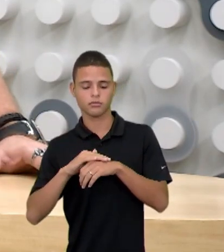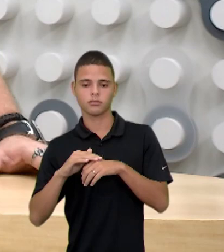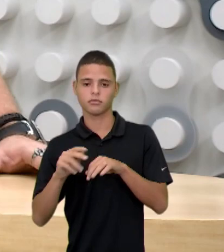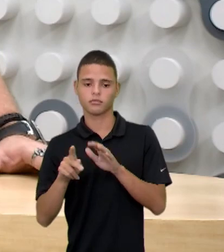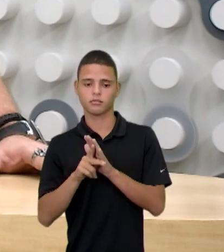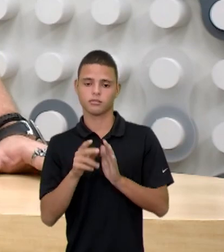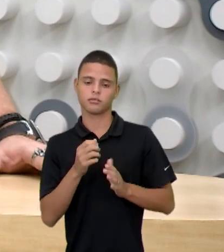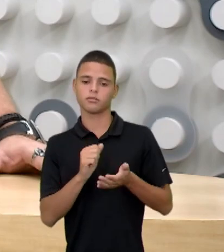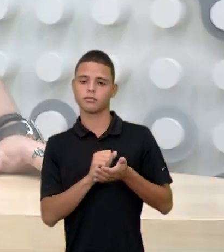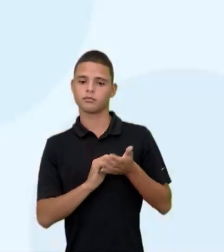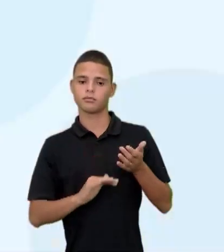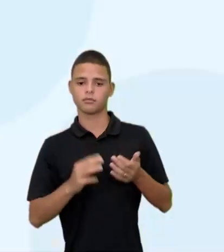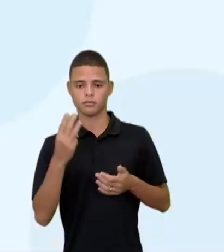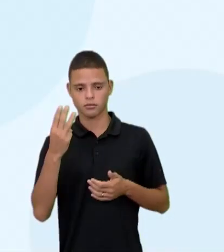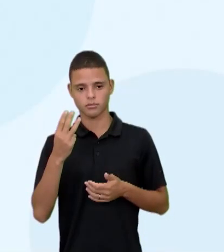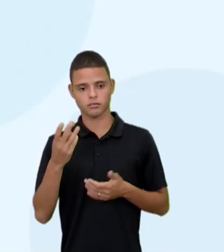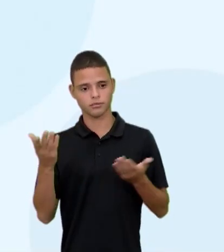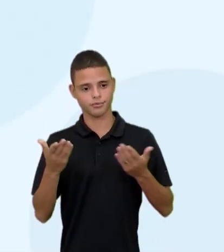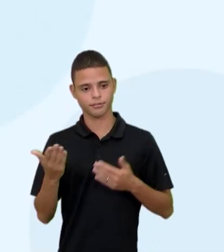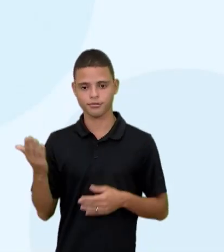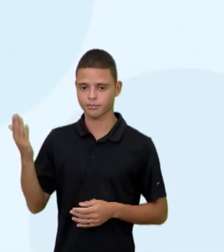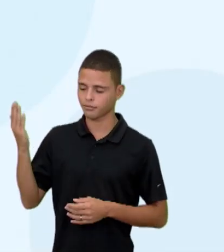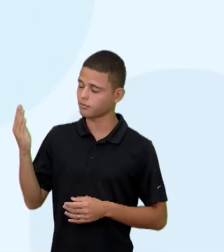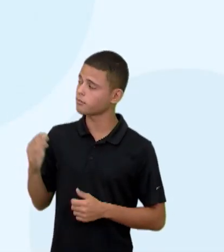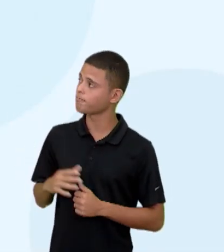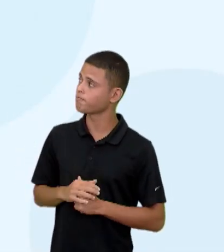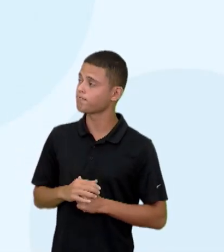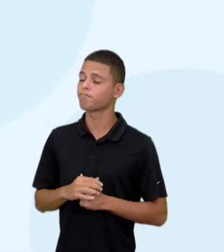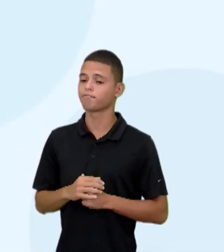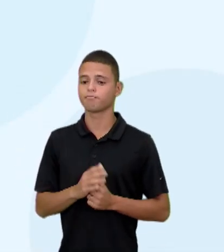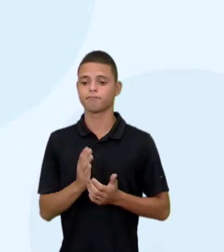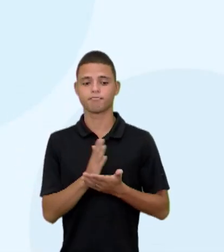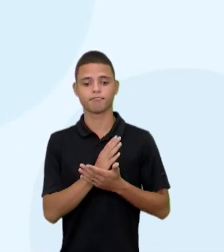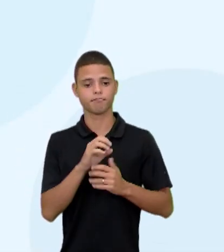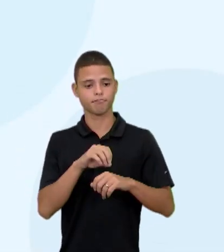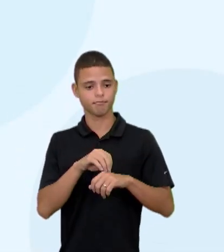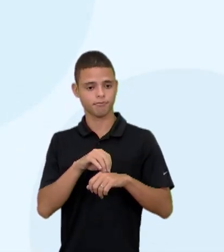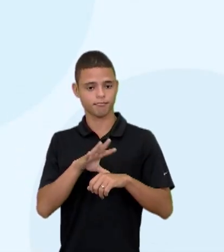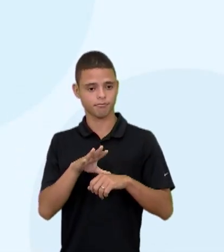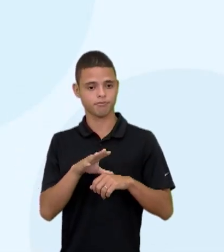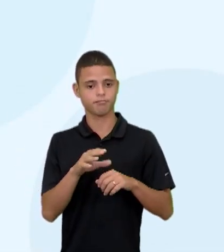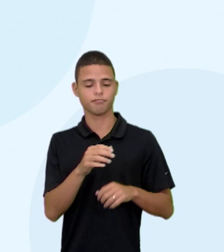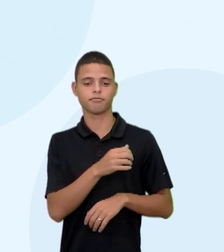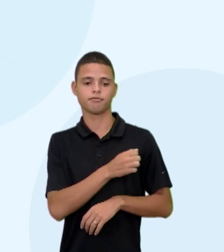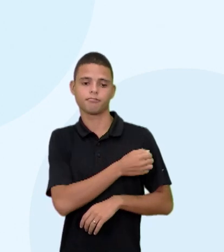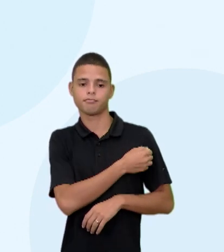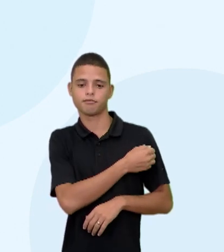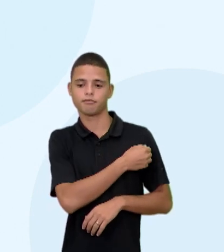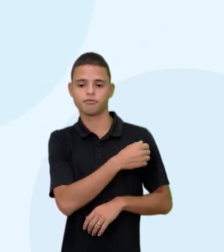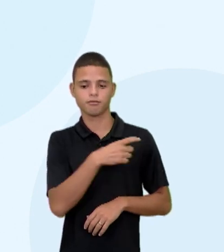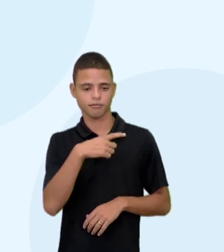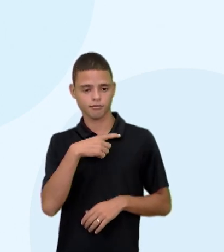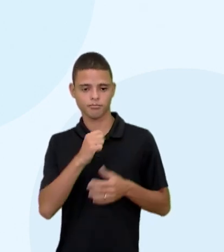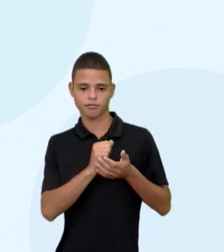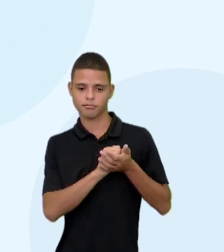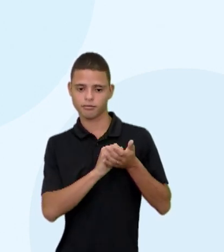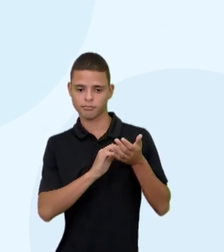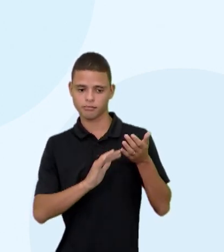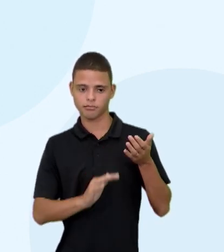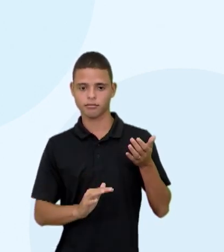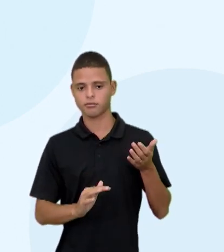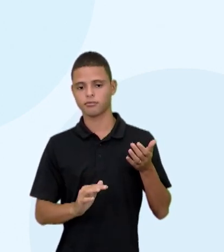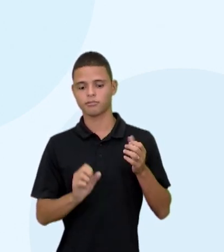componente 3. E aí eu trouxe para vocês aí as orientações para o aluno, né? Então aí nós temos uma atividade